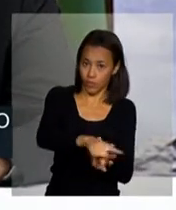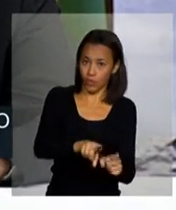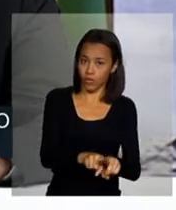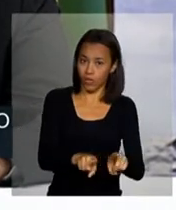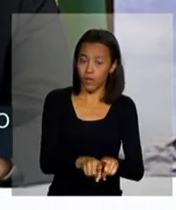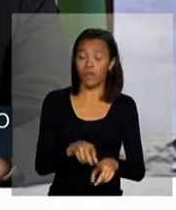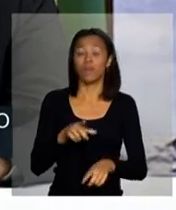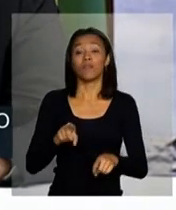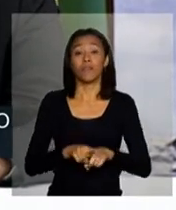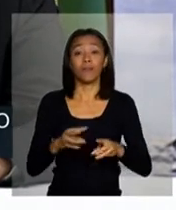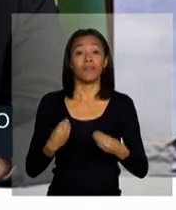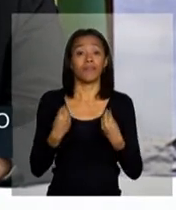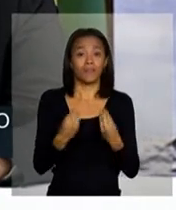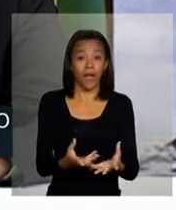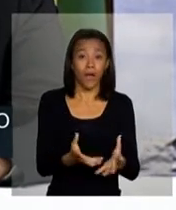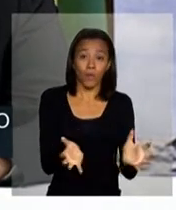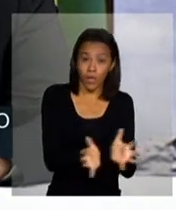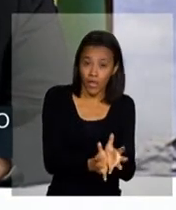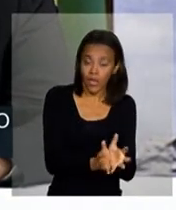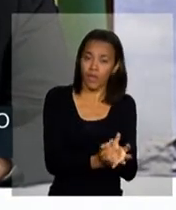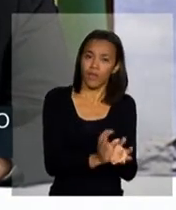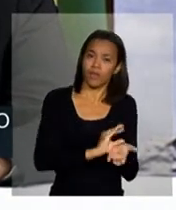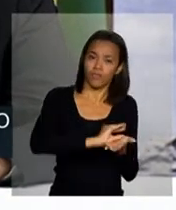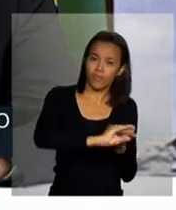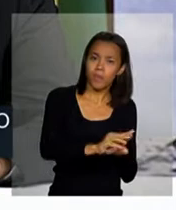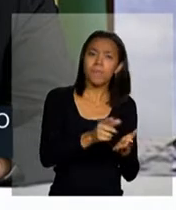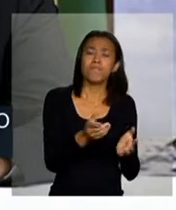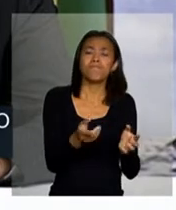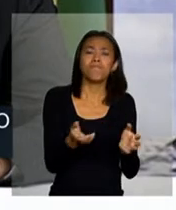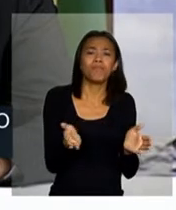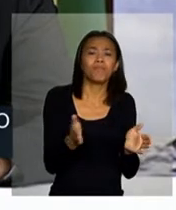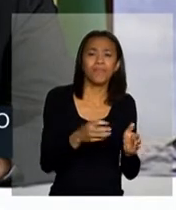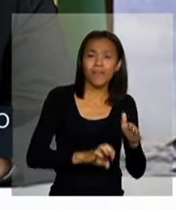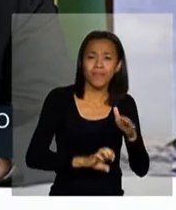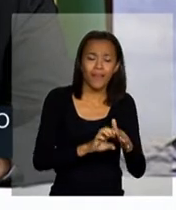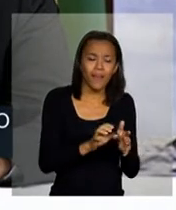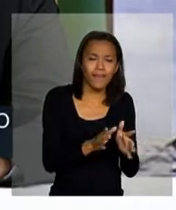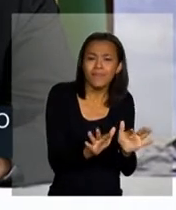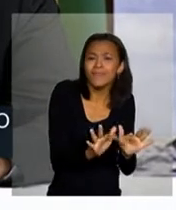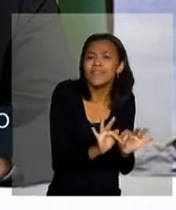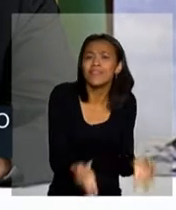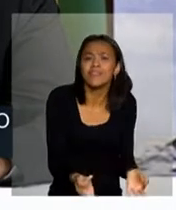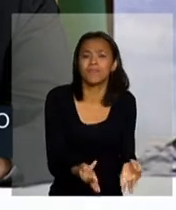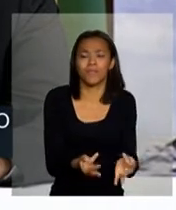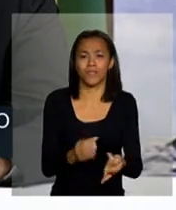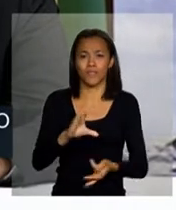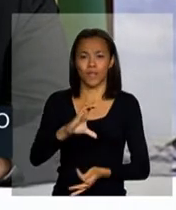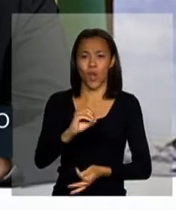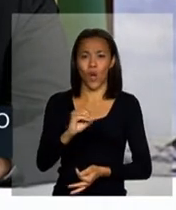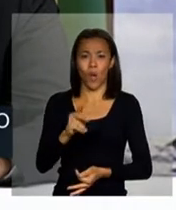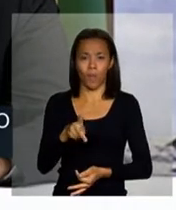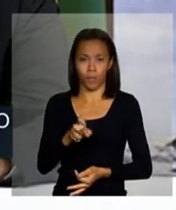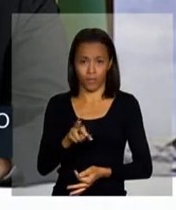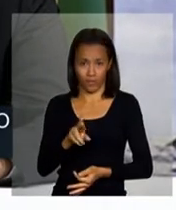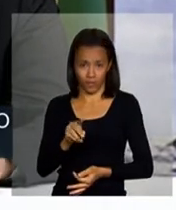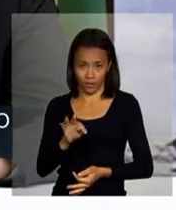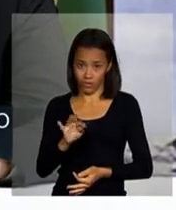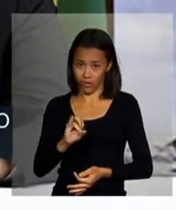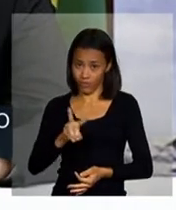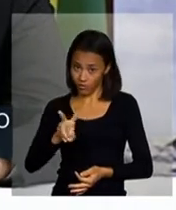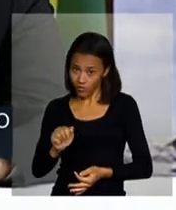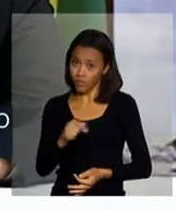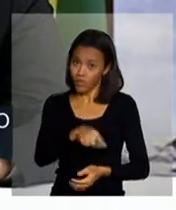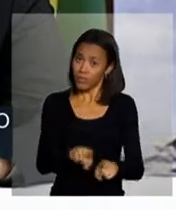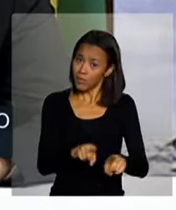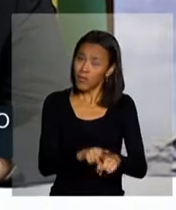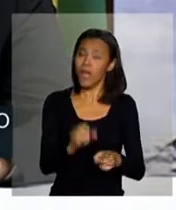dar financiamento para as pequenas cooperativas crescerem e serem indústrias. O mesmo para associações. Agora, o